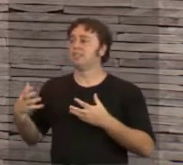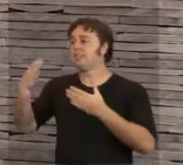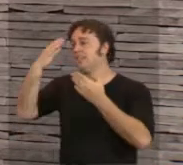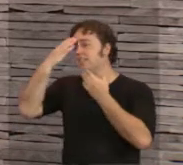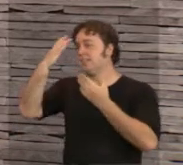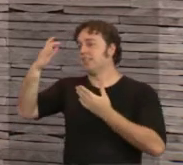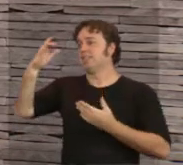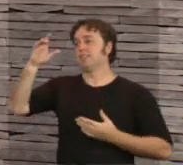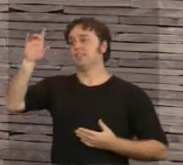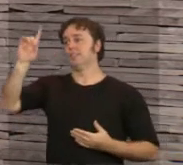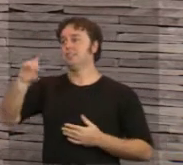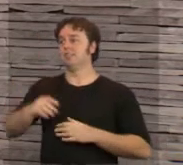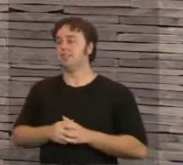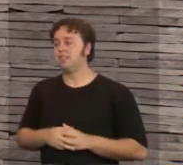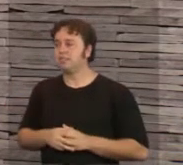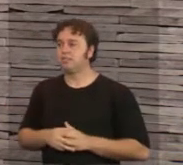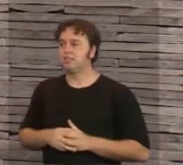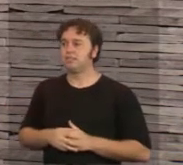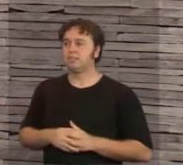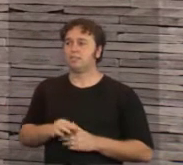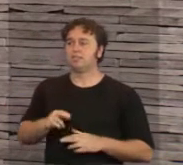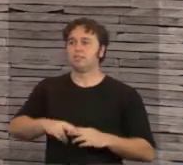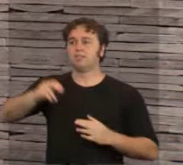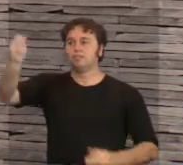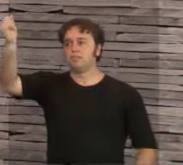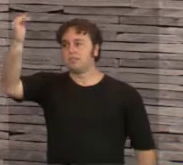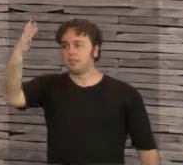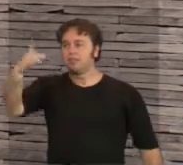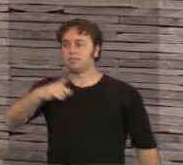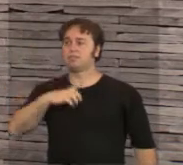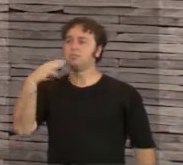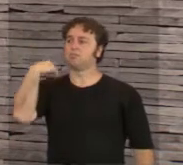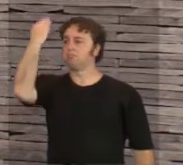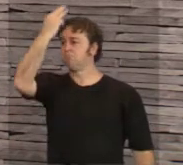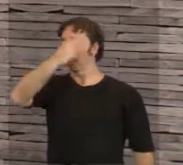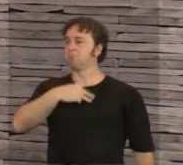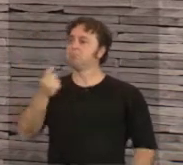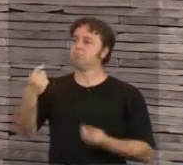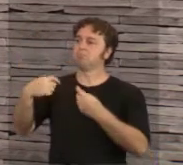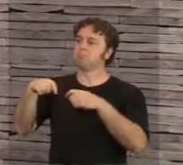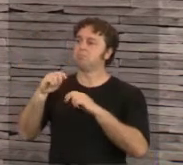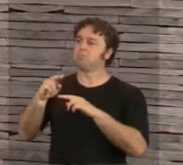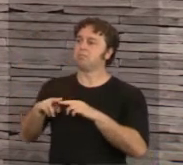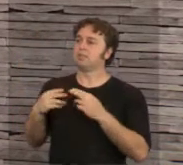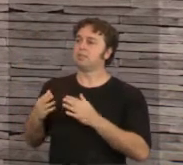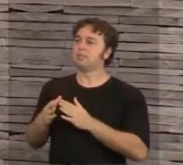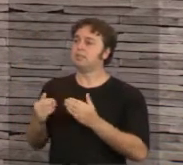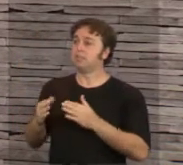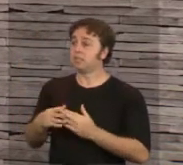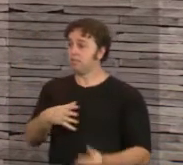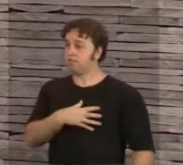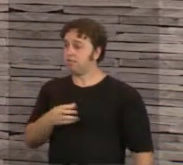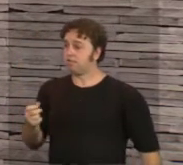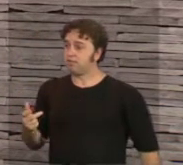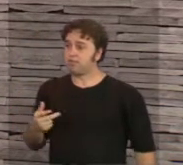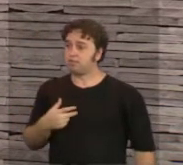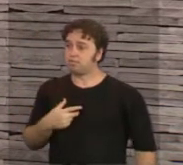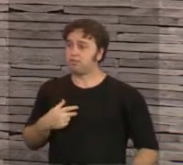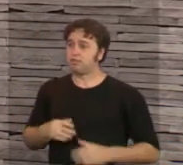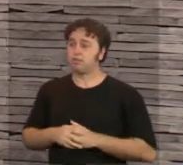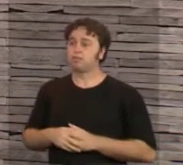agradecer uma grande, grande graça que eu recebi de Nossa Senhora. Glória a Deus. Intermédio de minha filha, que foi um grande